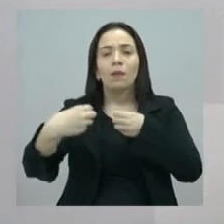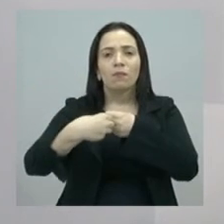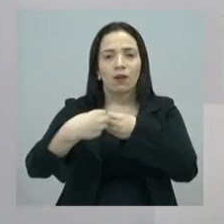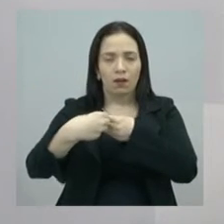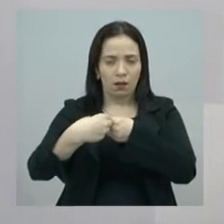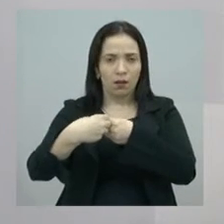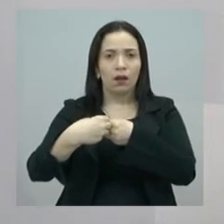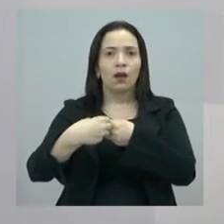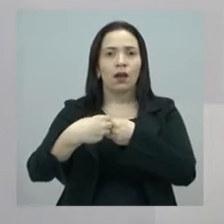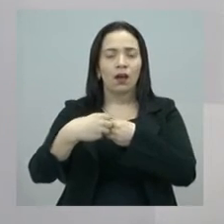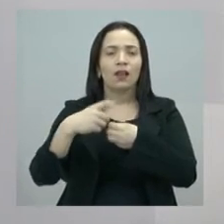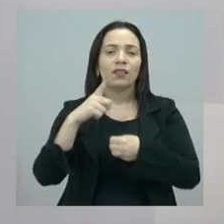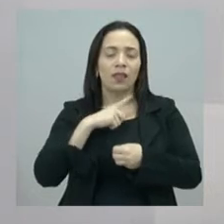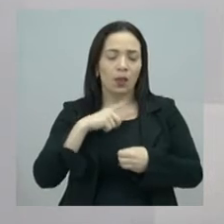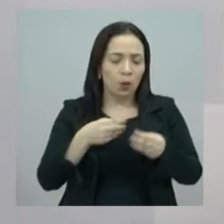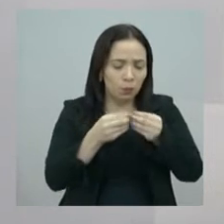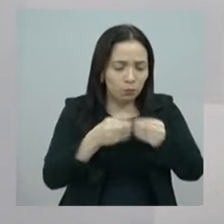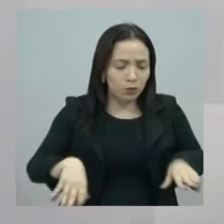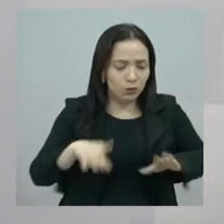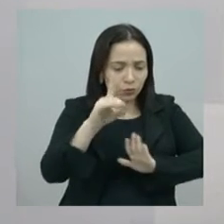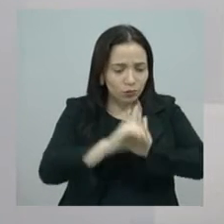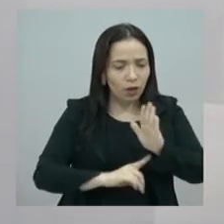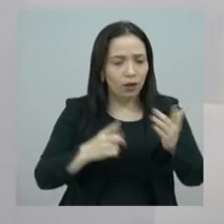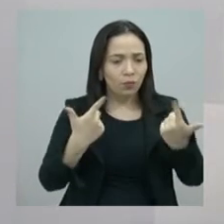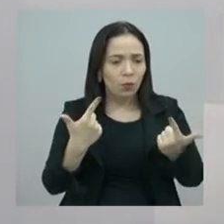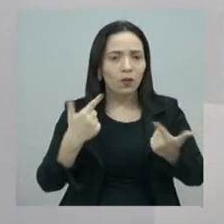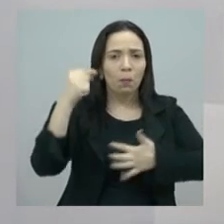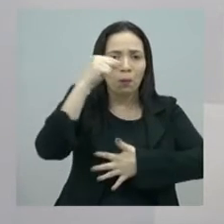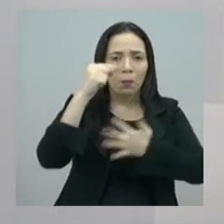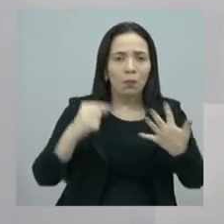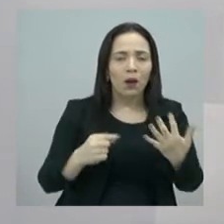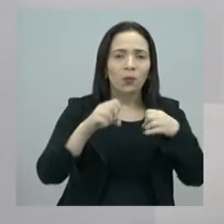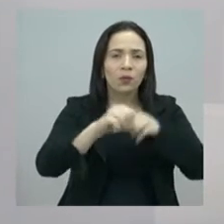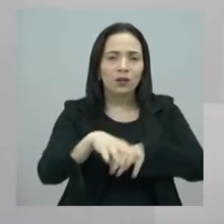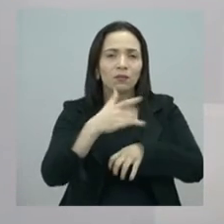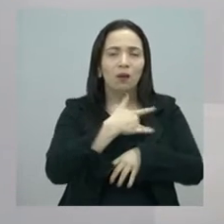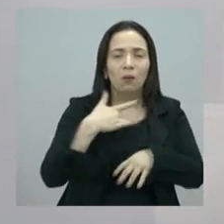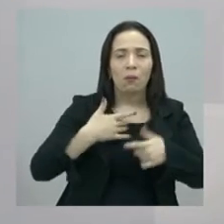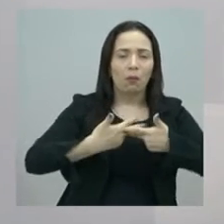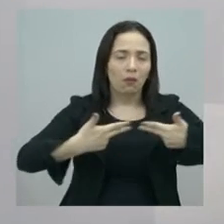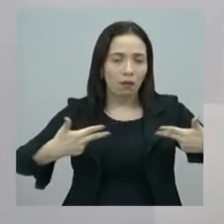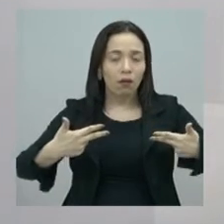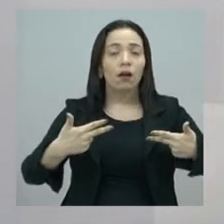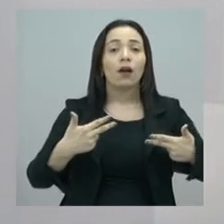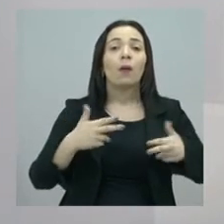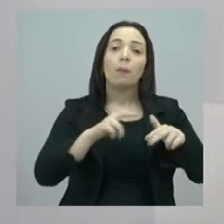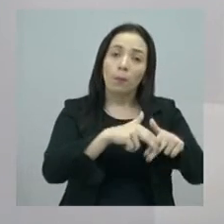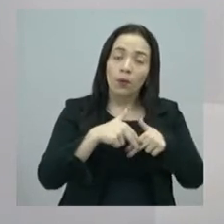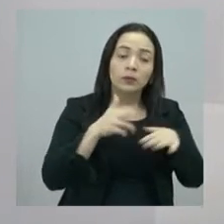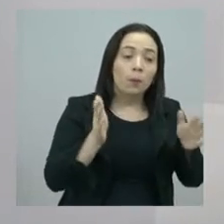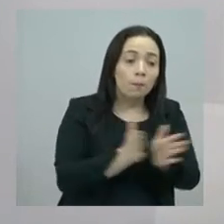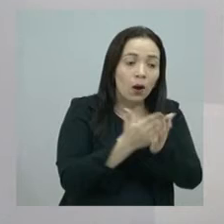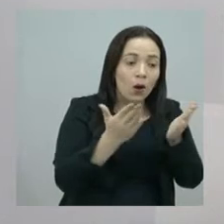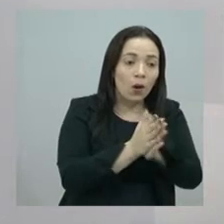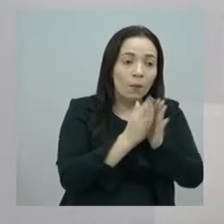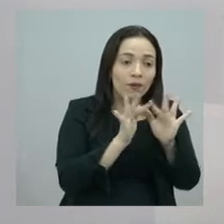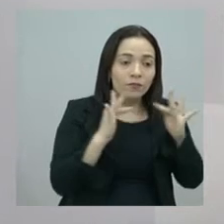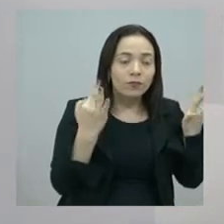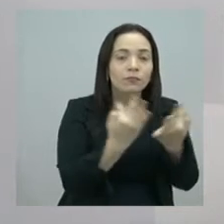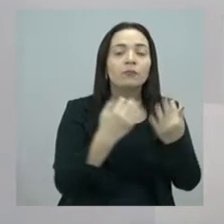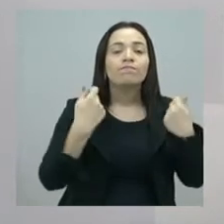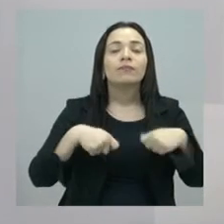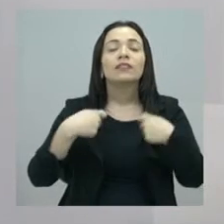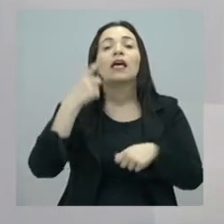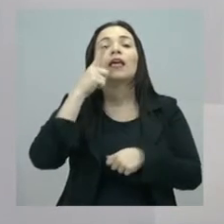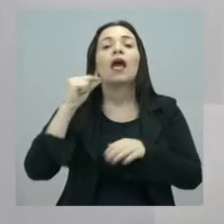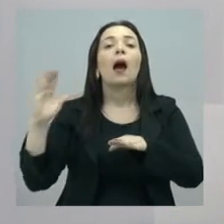de direitos. Então, nesse sentido, as famílias que são mais empobrecidas e que precisam do